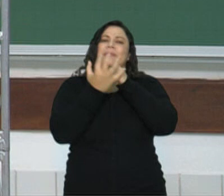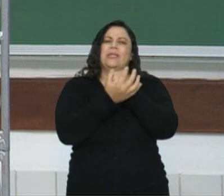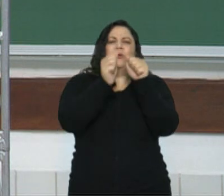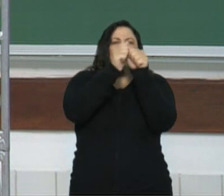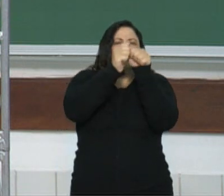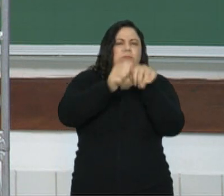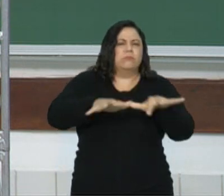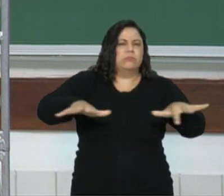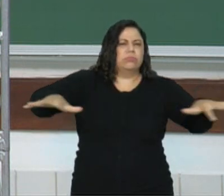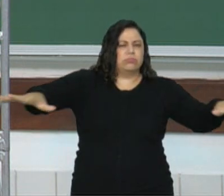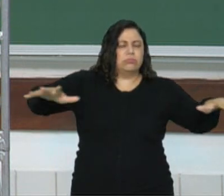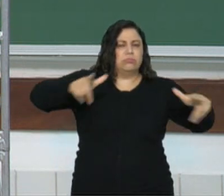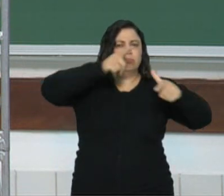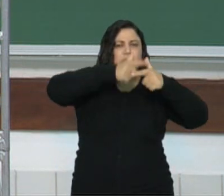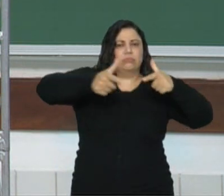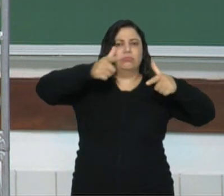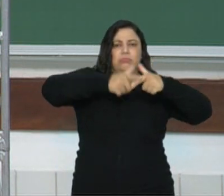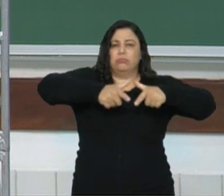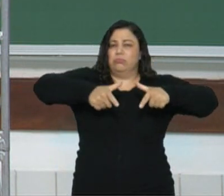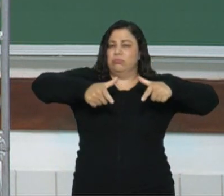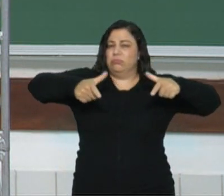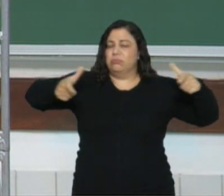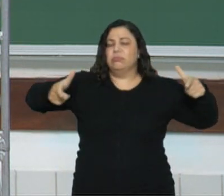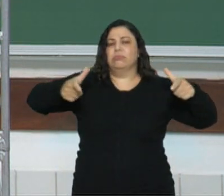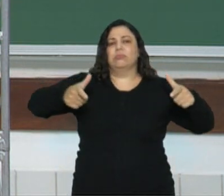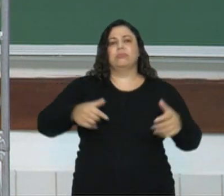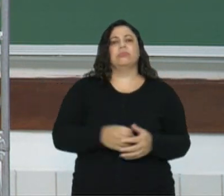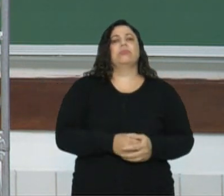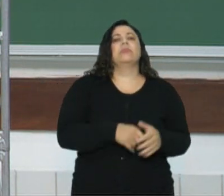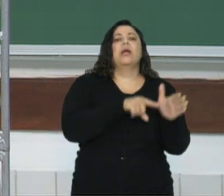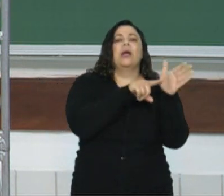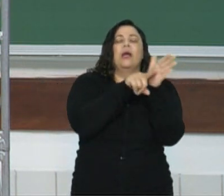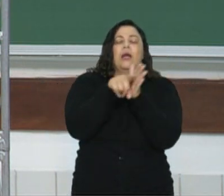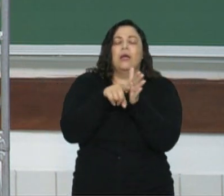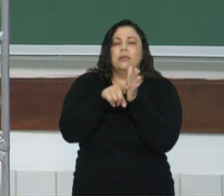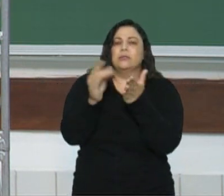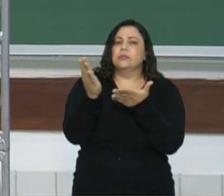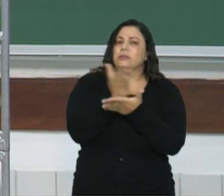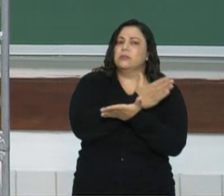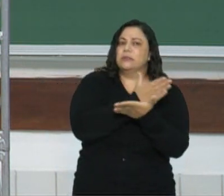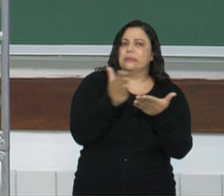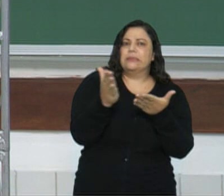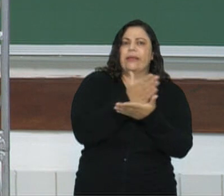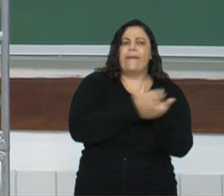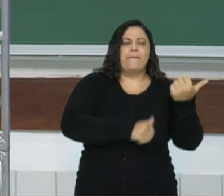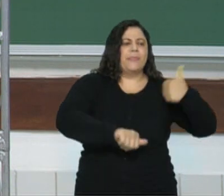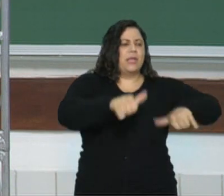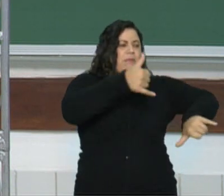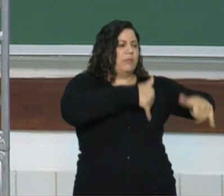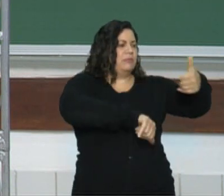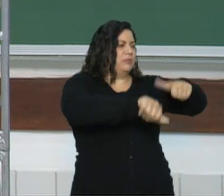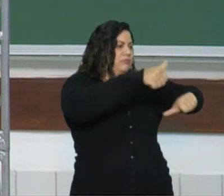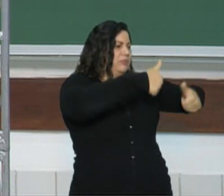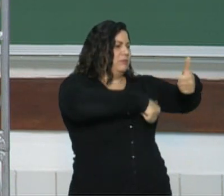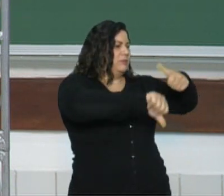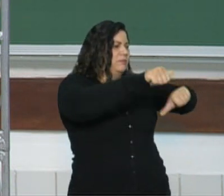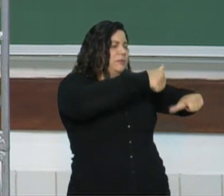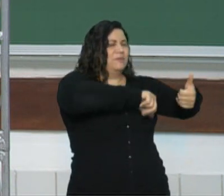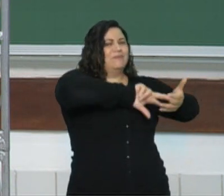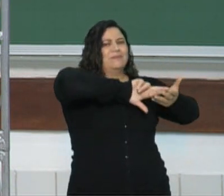grande, a ciência divide isso em partes e laboratórios diferentes